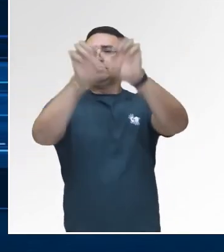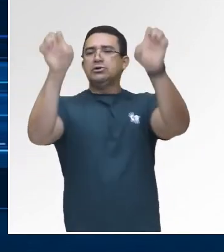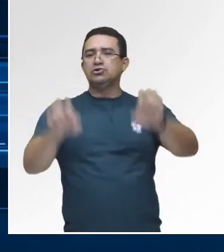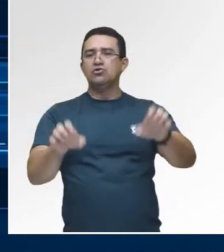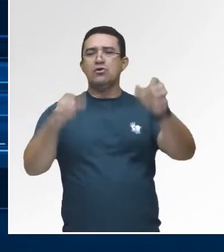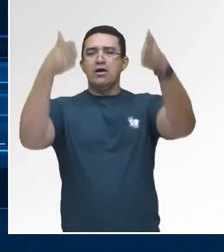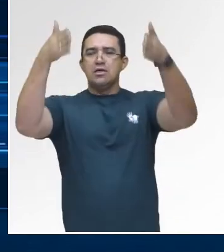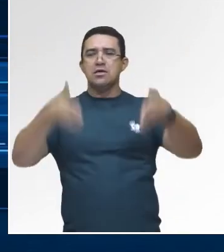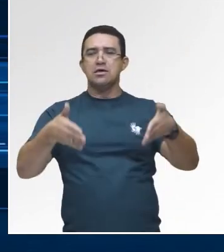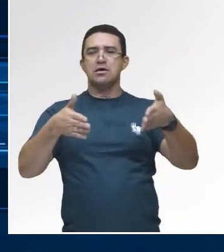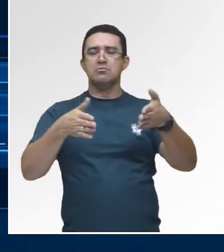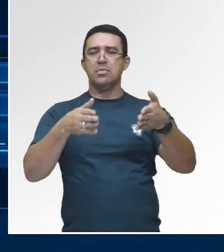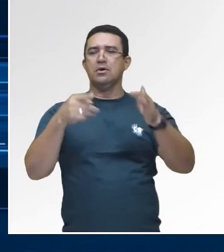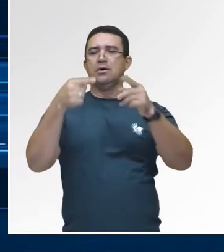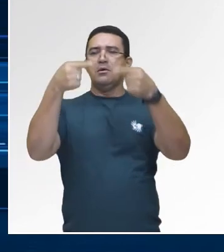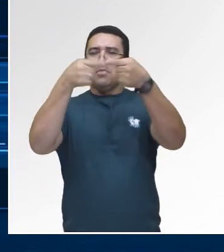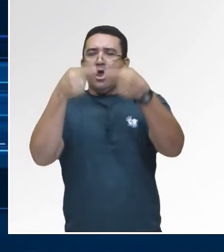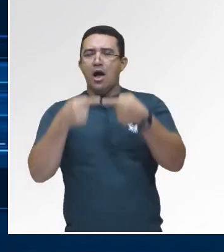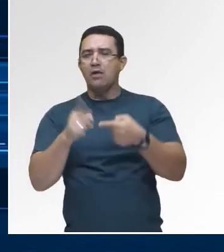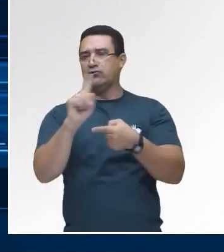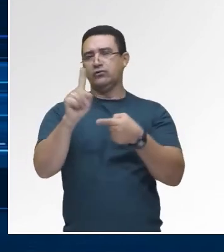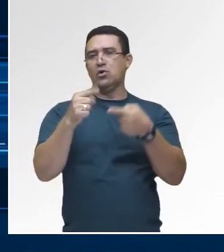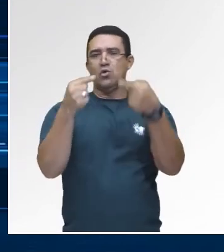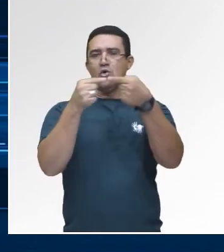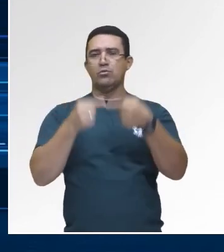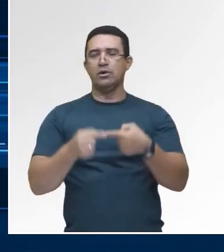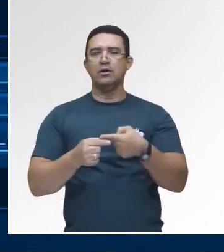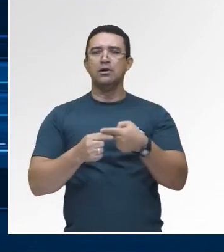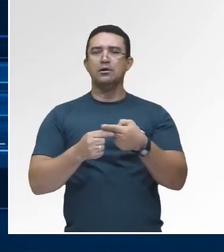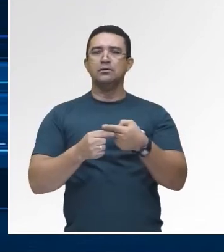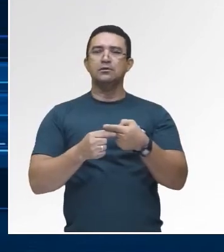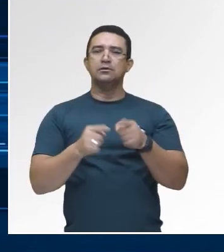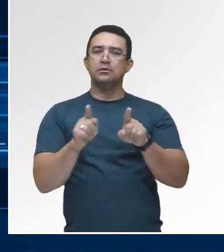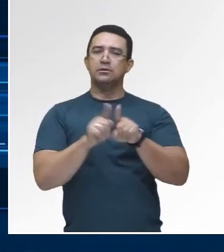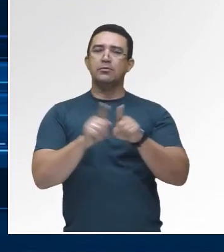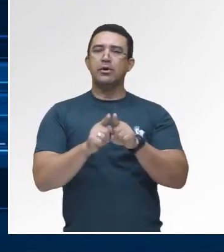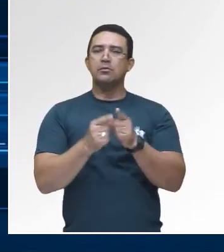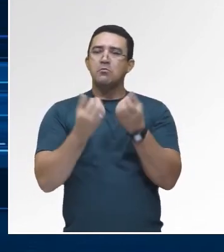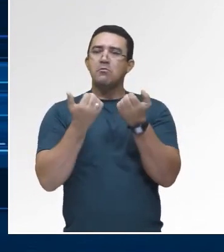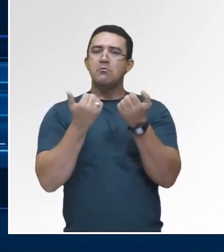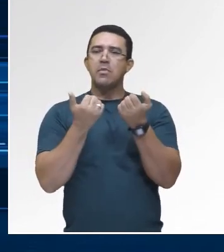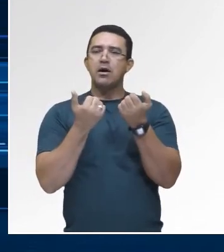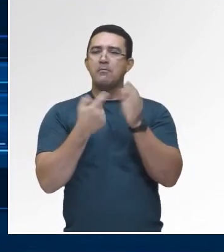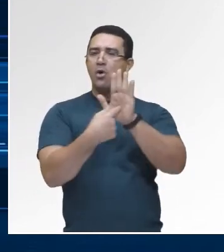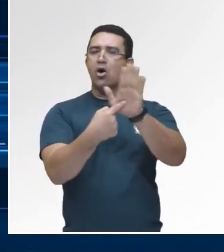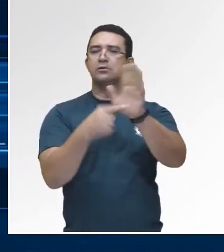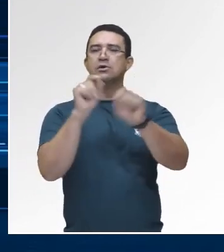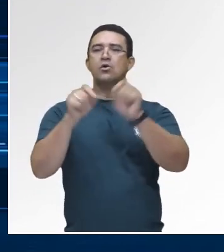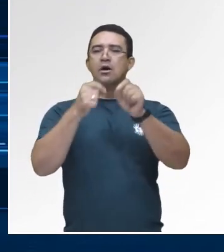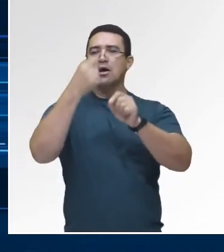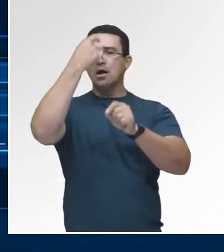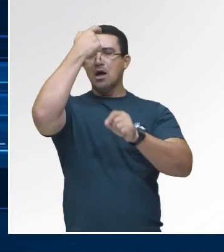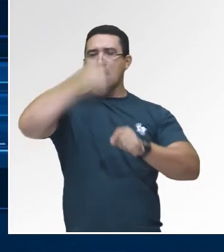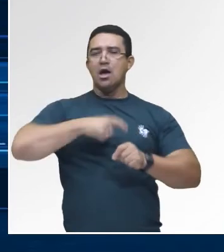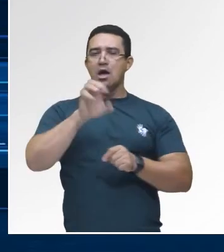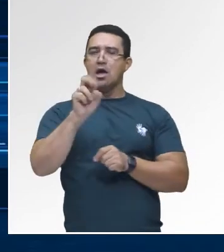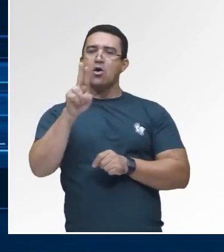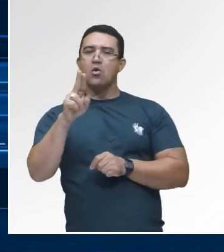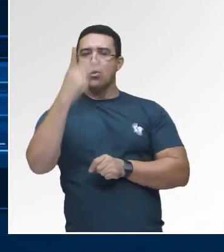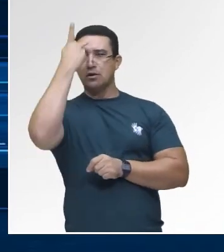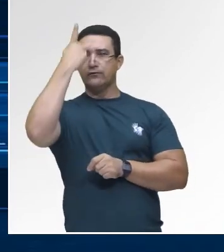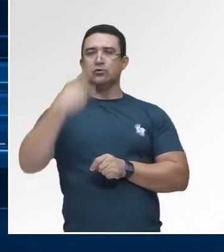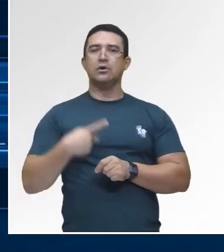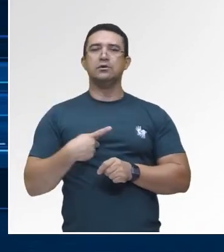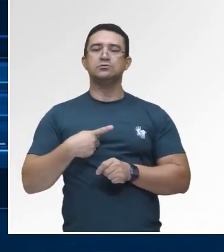mais. Como veículo para as emoções do eu. Mostrei ali, né? Individualismo. Outra característica, não